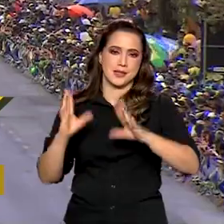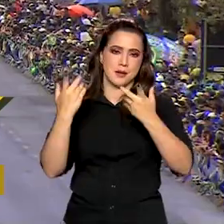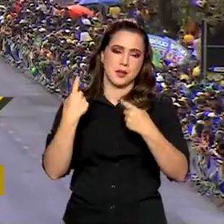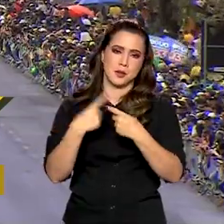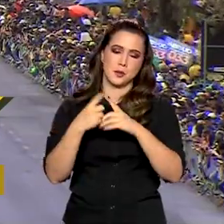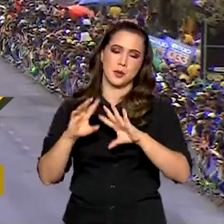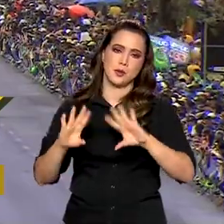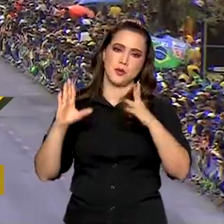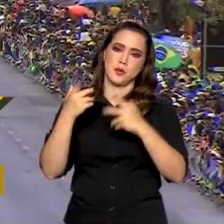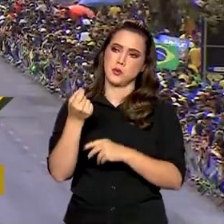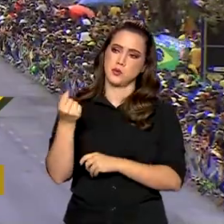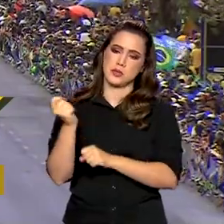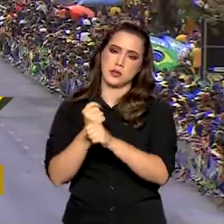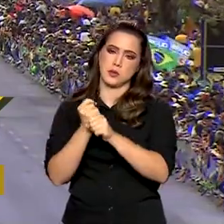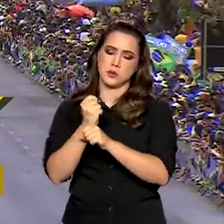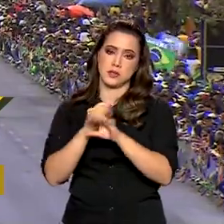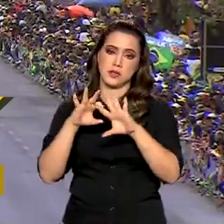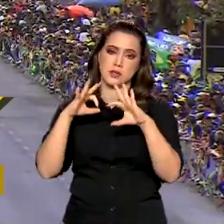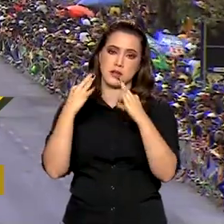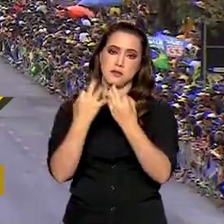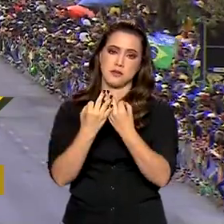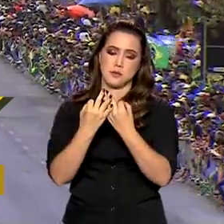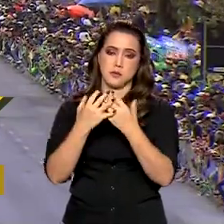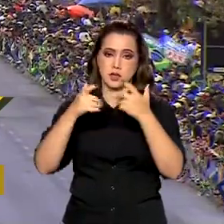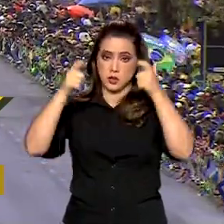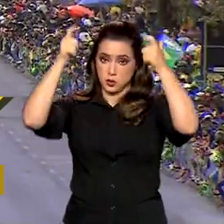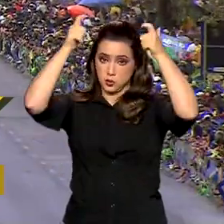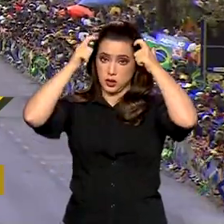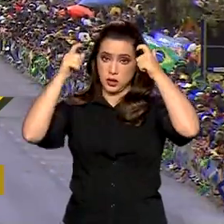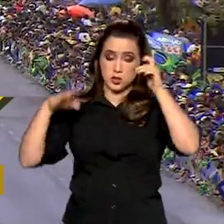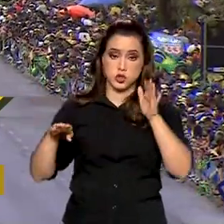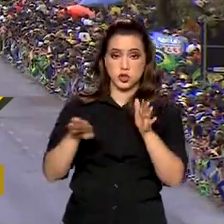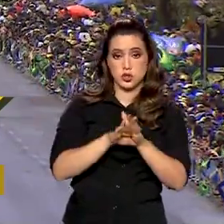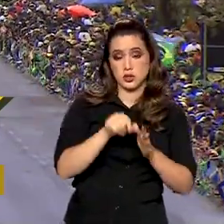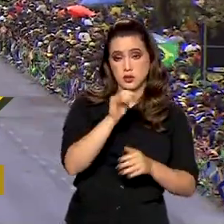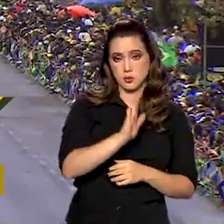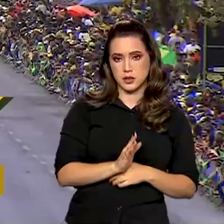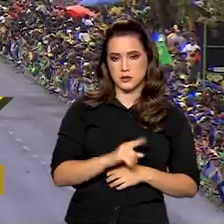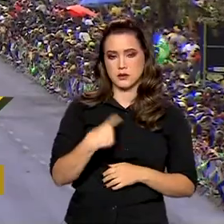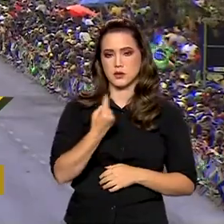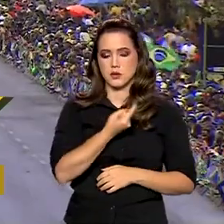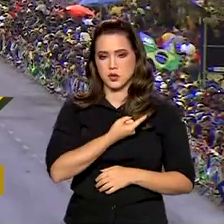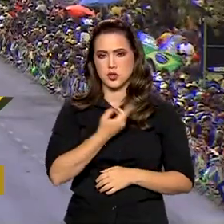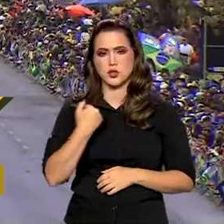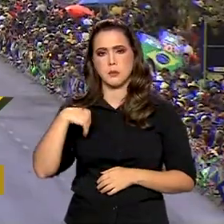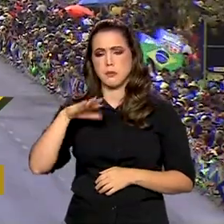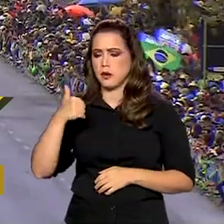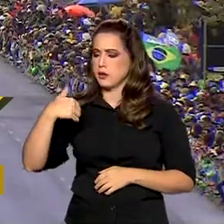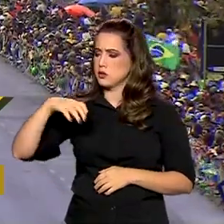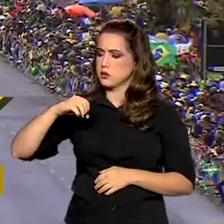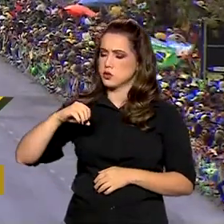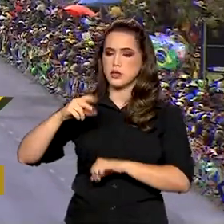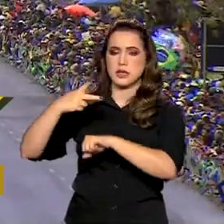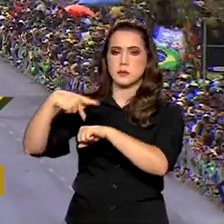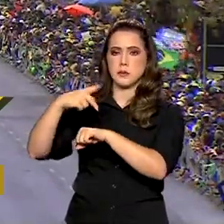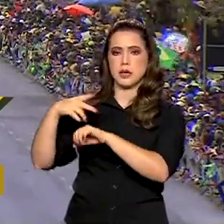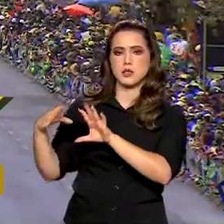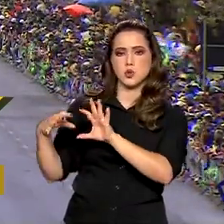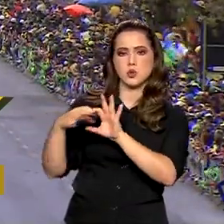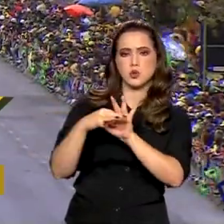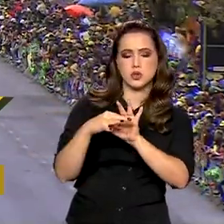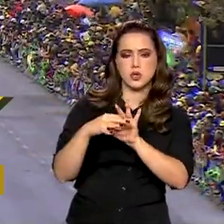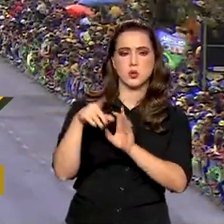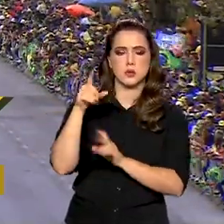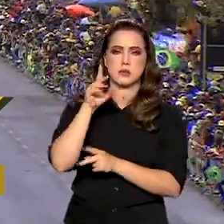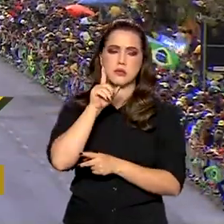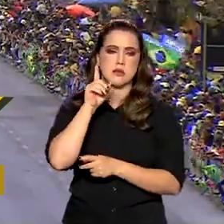ano a gente vai estar contando com a participação de marinhas amigas. São mais de 10 navios de marinhas amigas dos